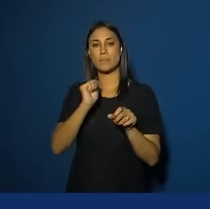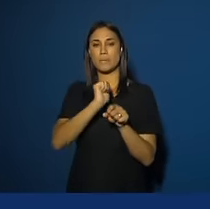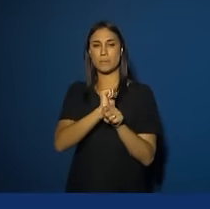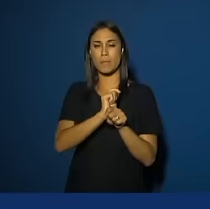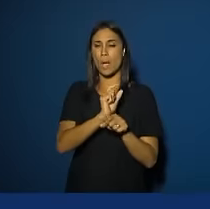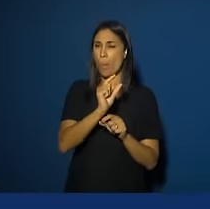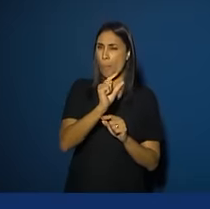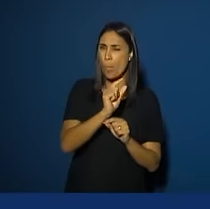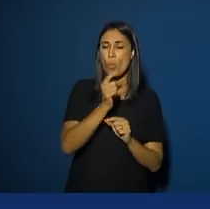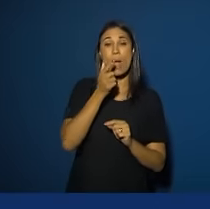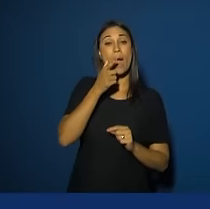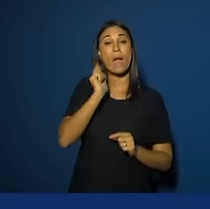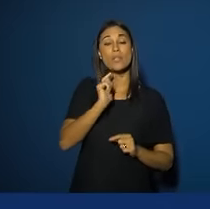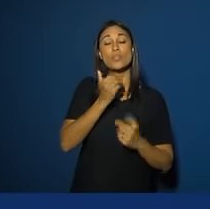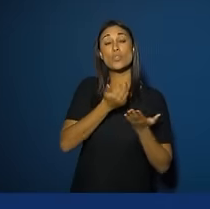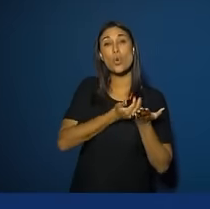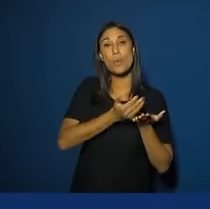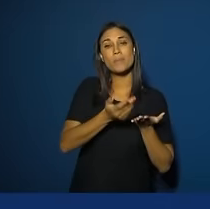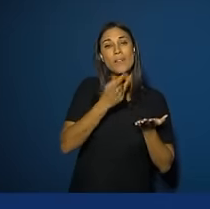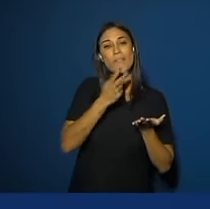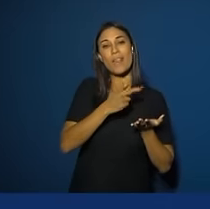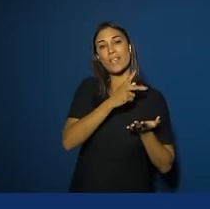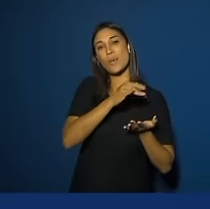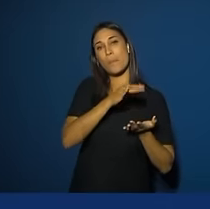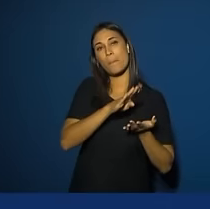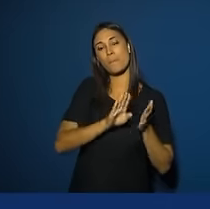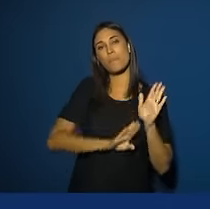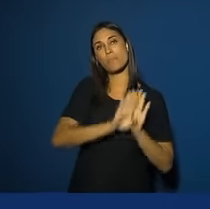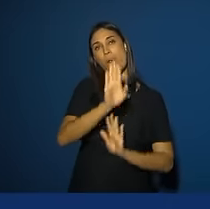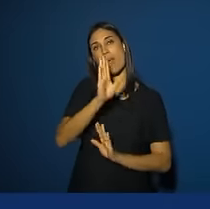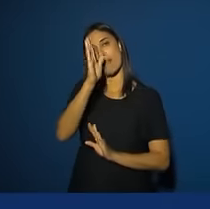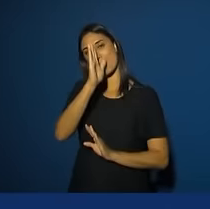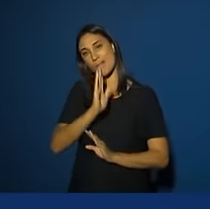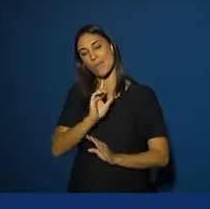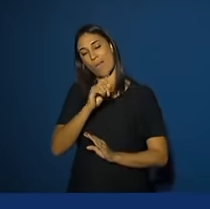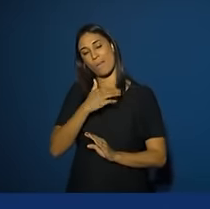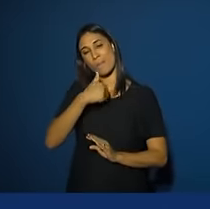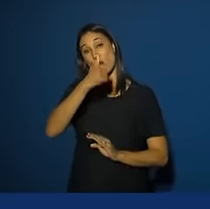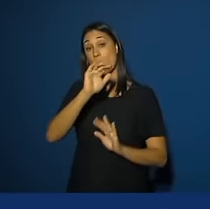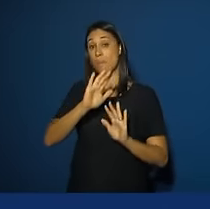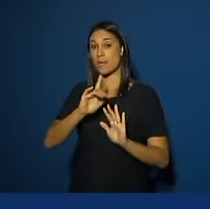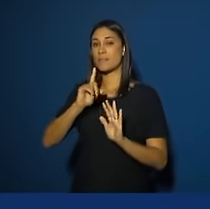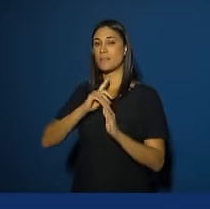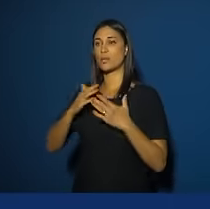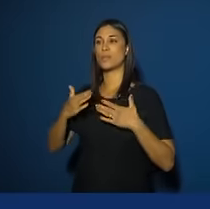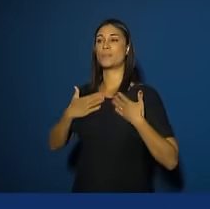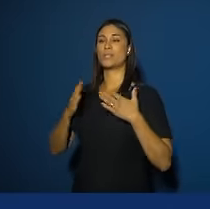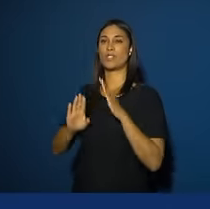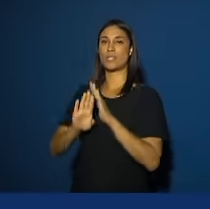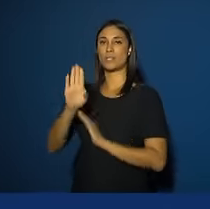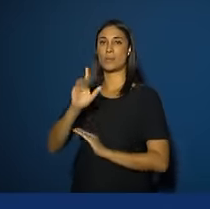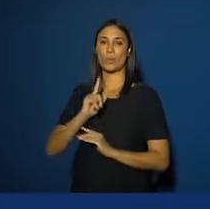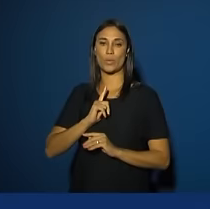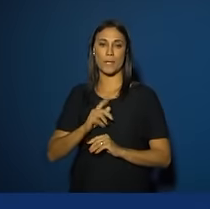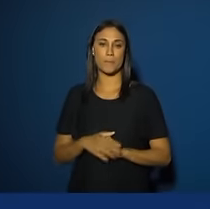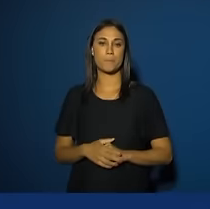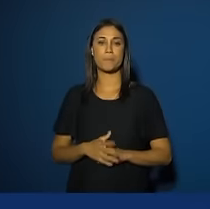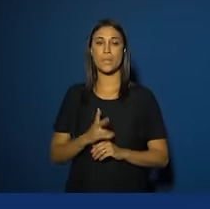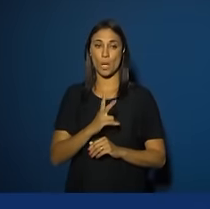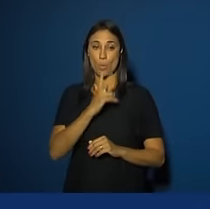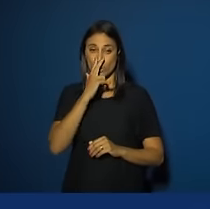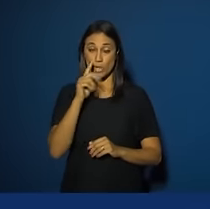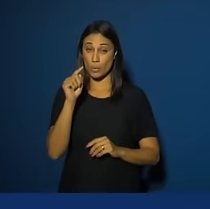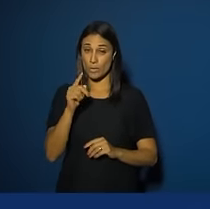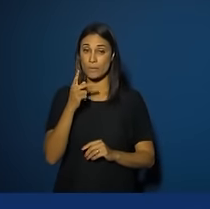um pouco antes de começar a falar que o PIB potencial do Brasil é maior, mas que tem surpresa de crescimento, tem. Achei interessante esse ponto